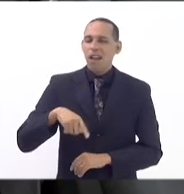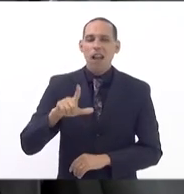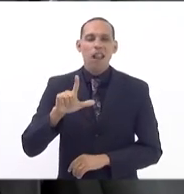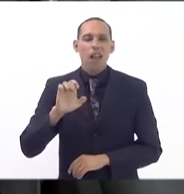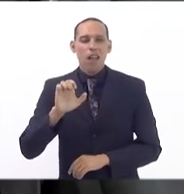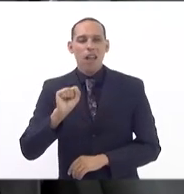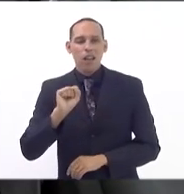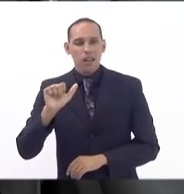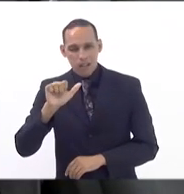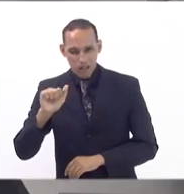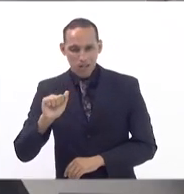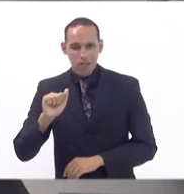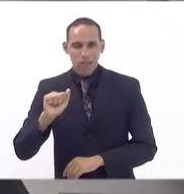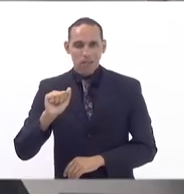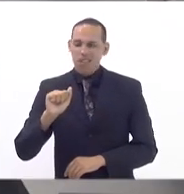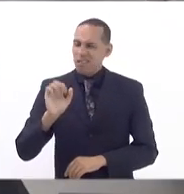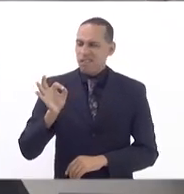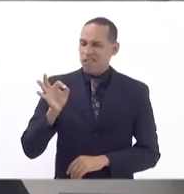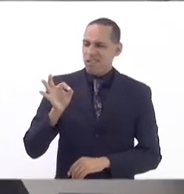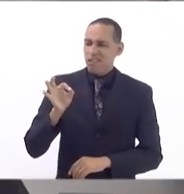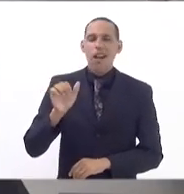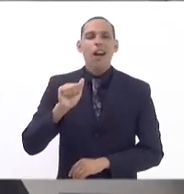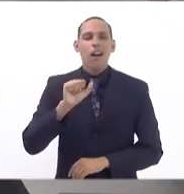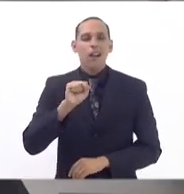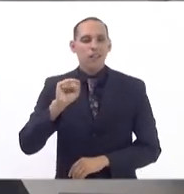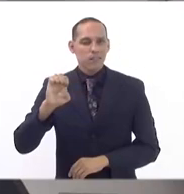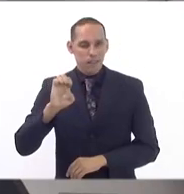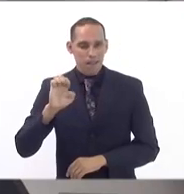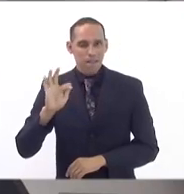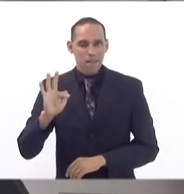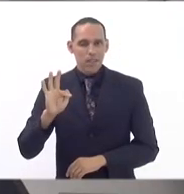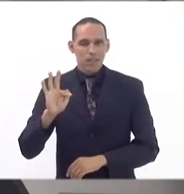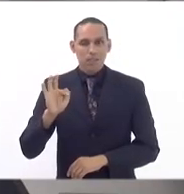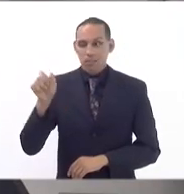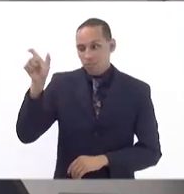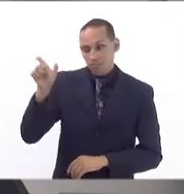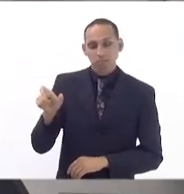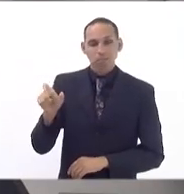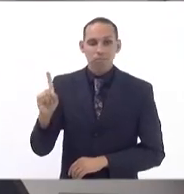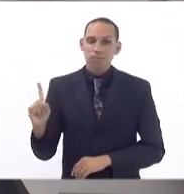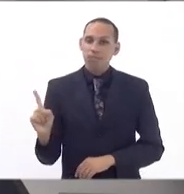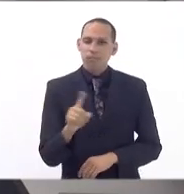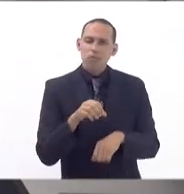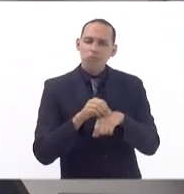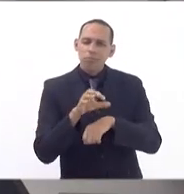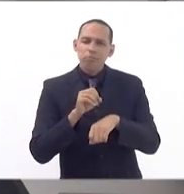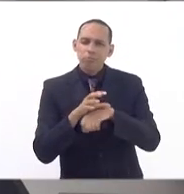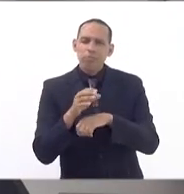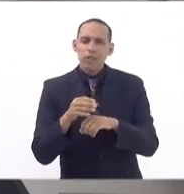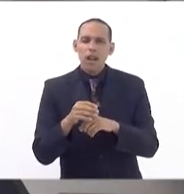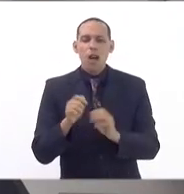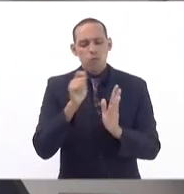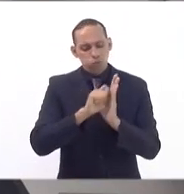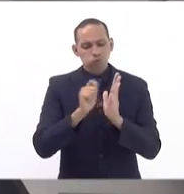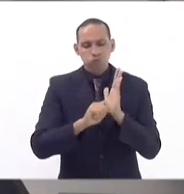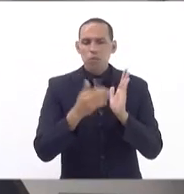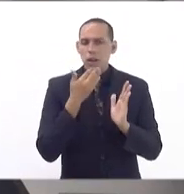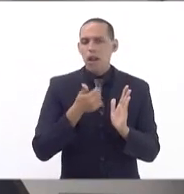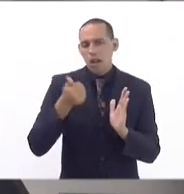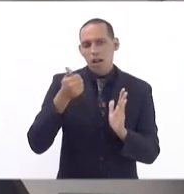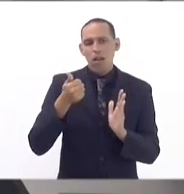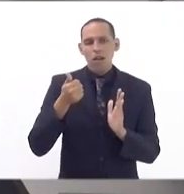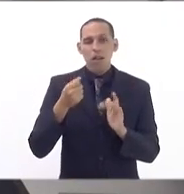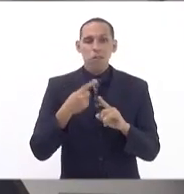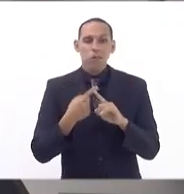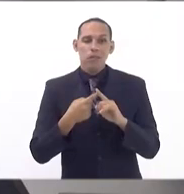né o chefe que apresentou sugestão não quer que eu mande por escrito porque essas informações